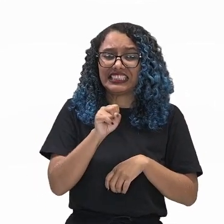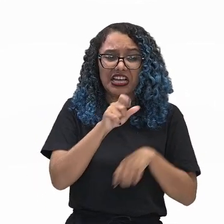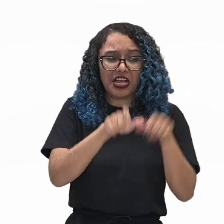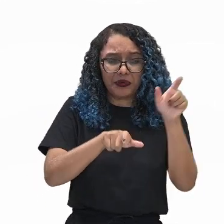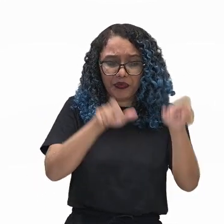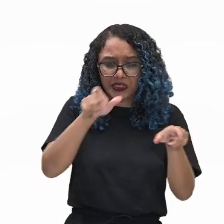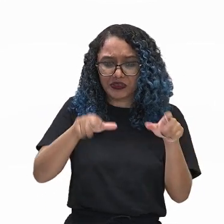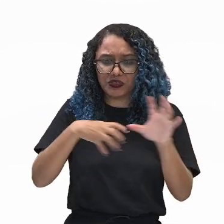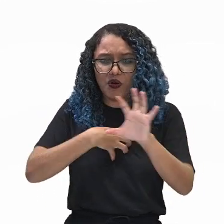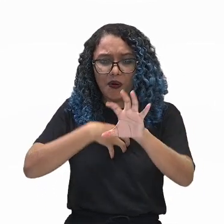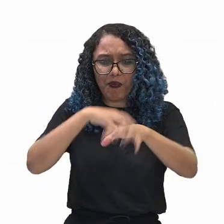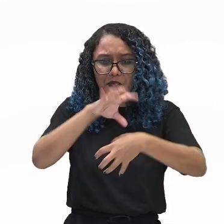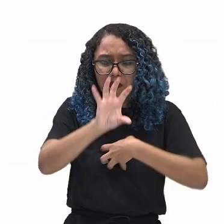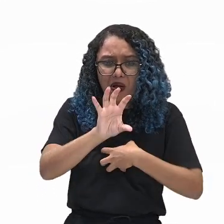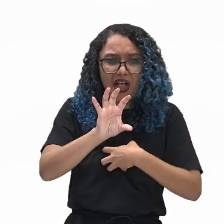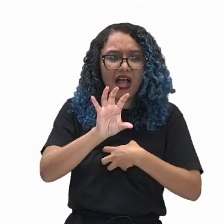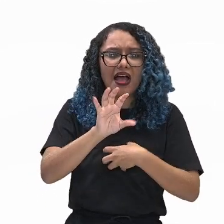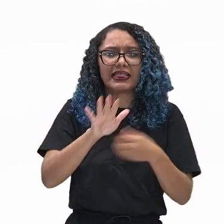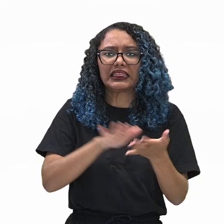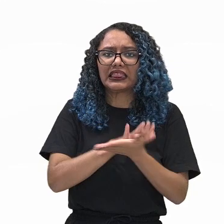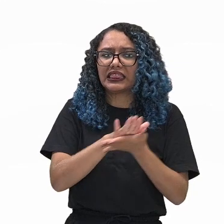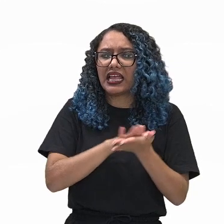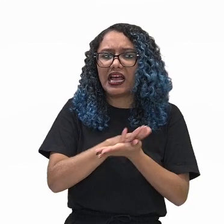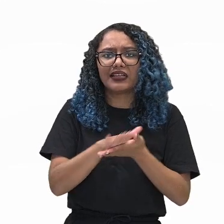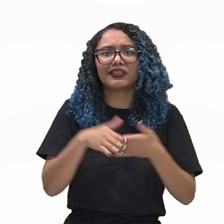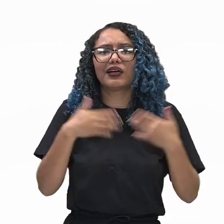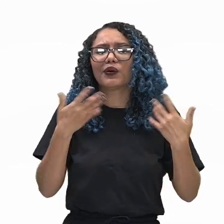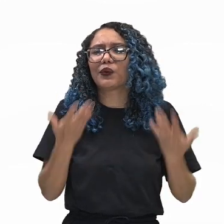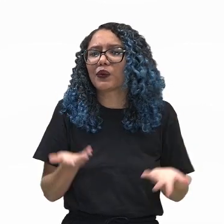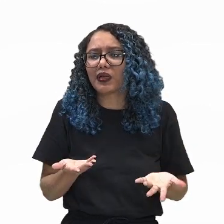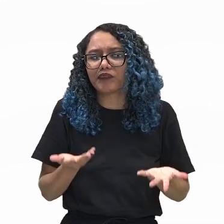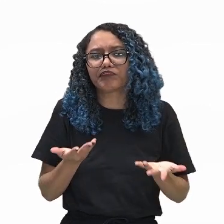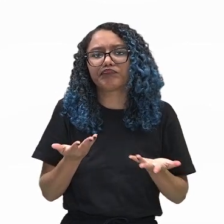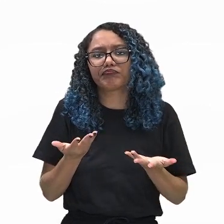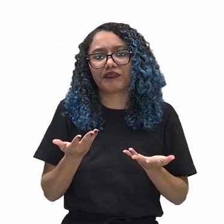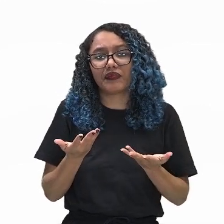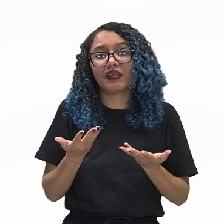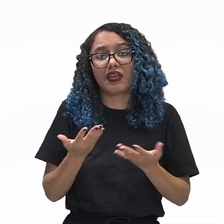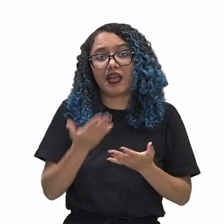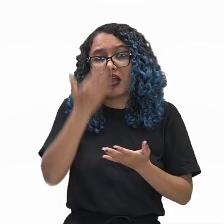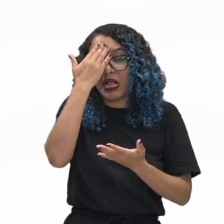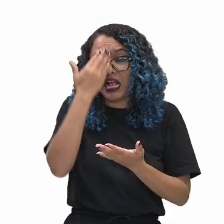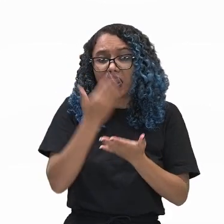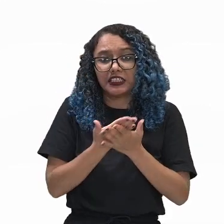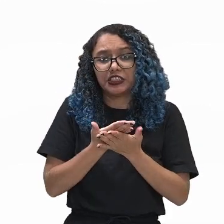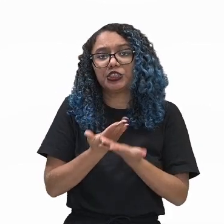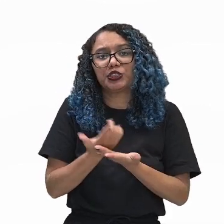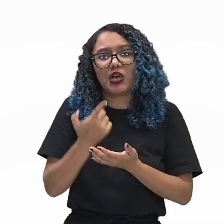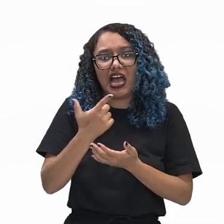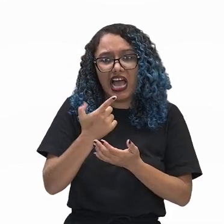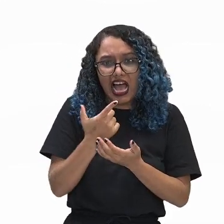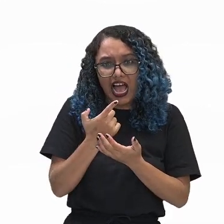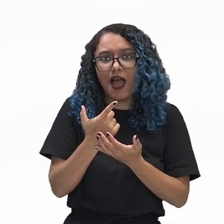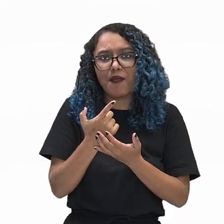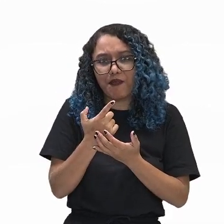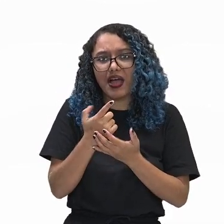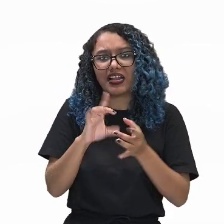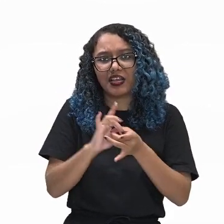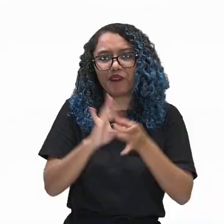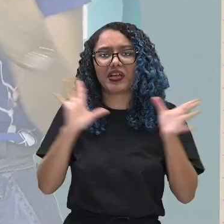as pessoas nas sociedades modernas, o porte de armas põe em risco a vida de todos. Então, mais uma